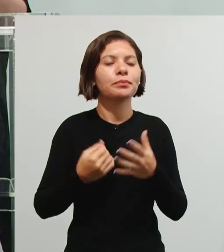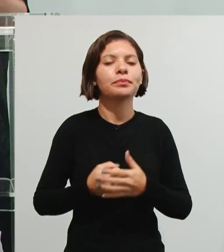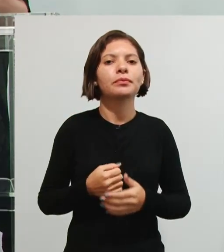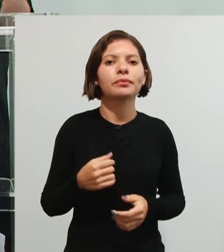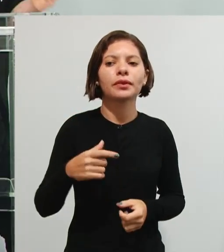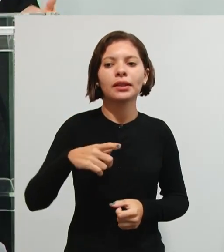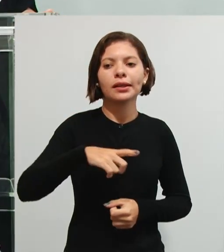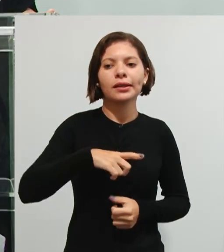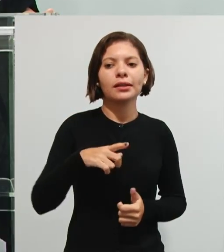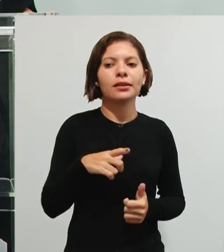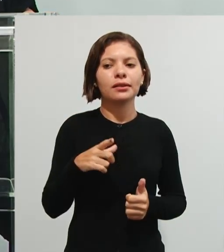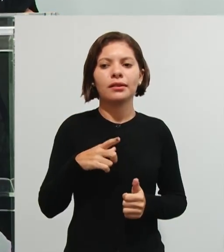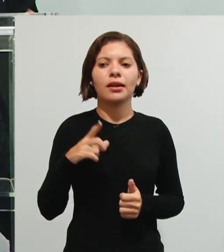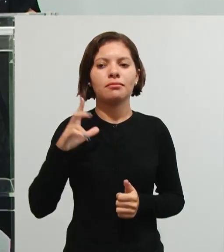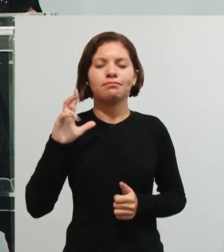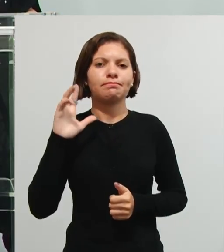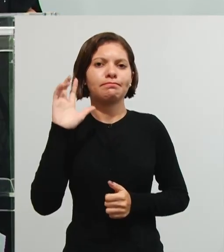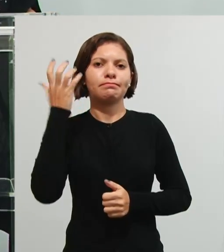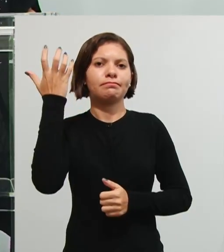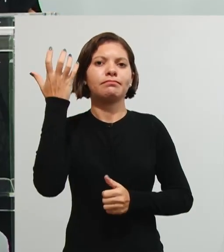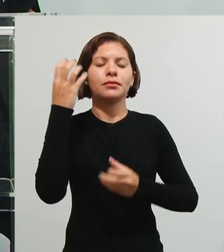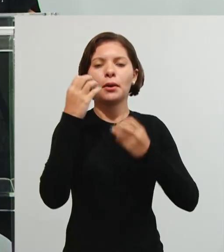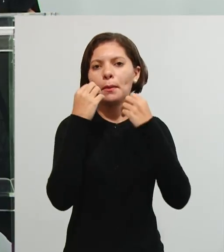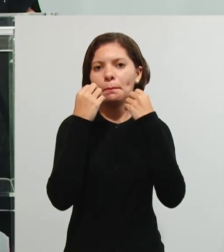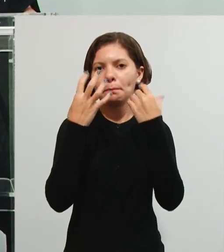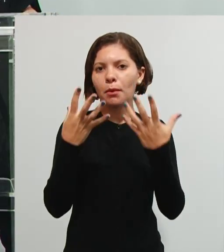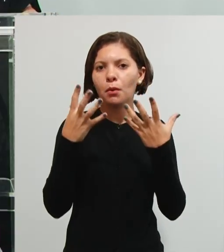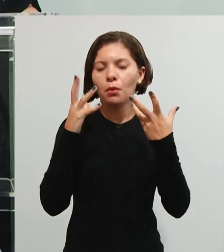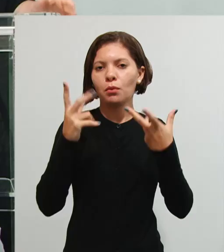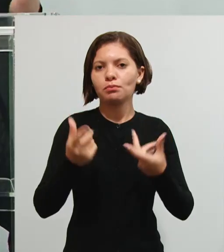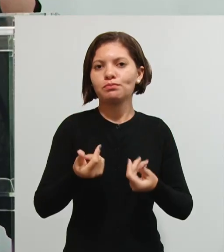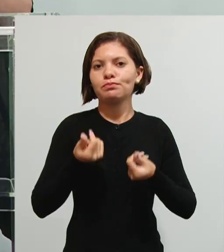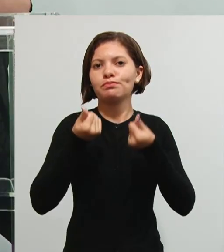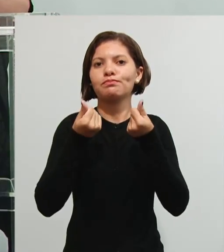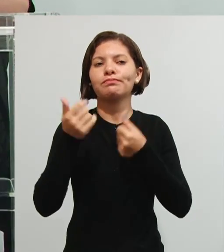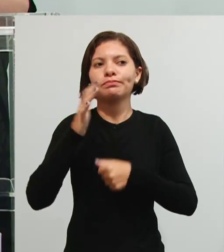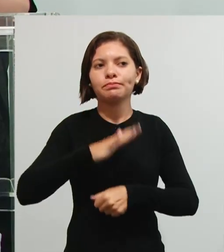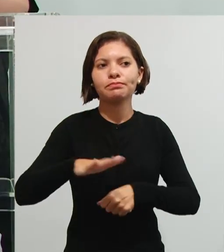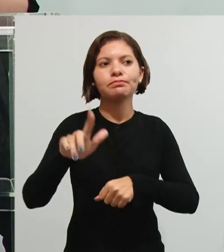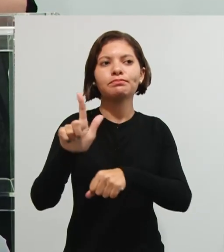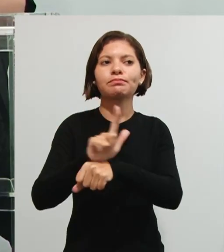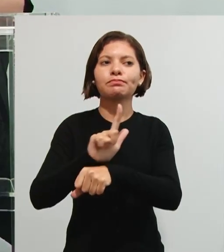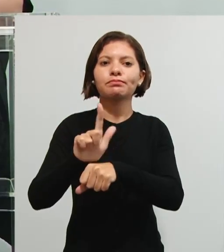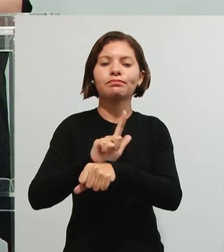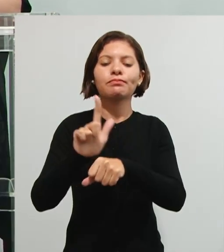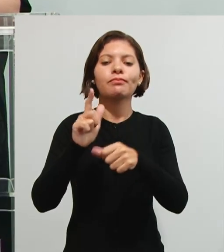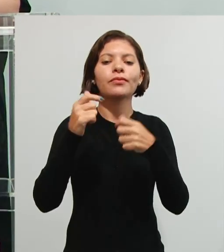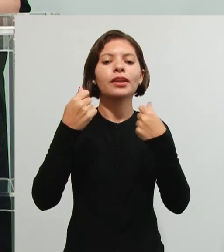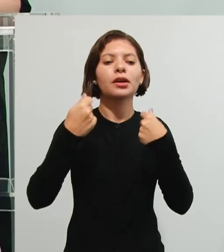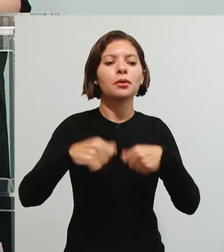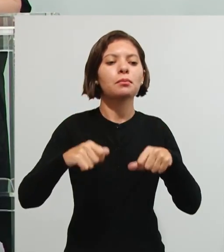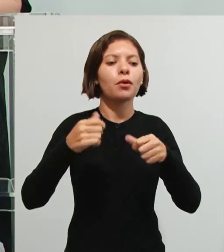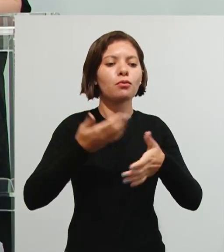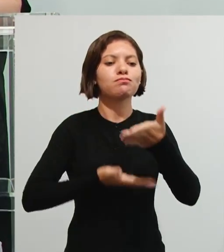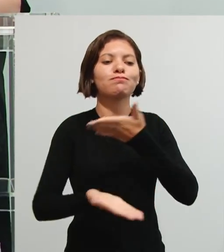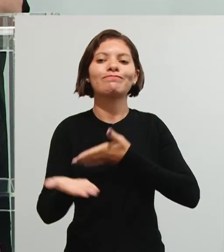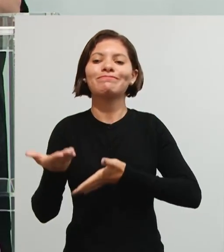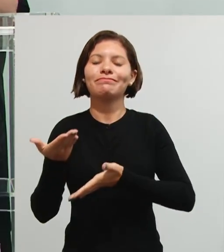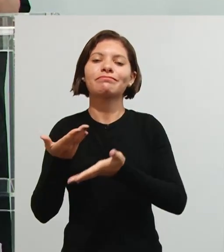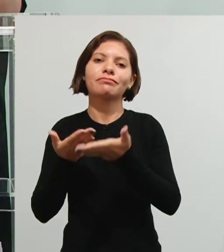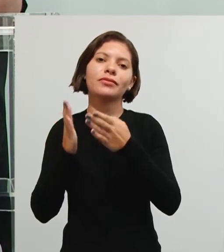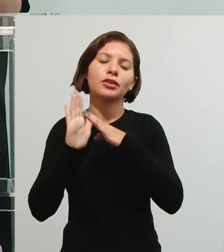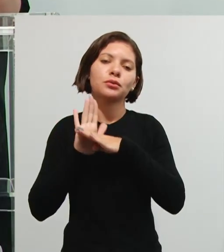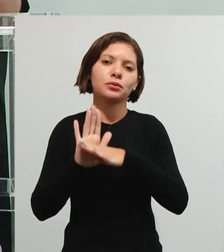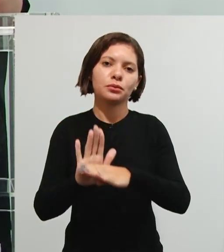de engenharia, né, de eficiência, de gestão, que podem colaborar para isso, né?